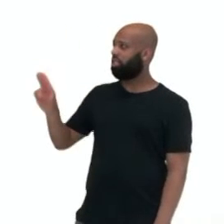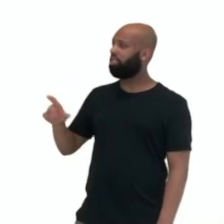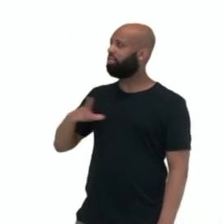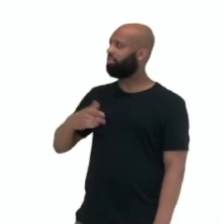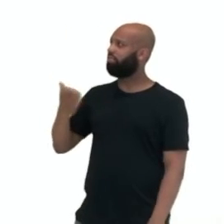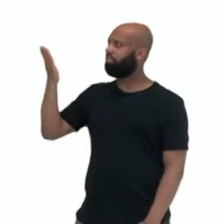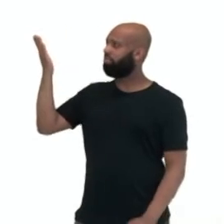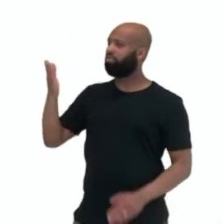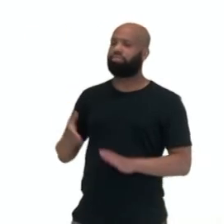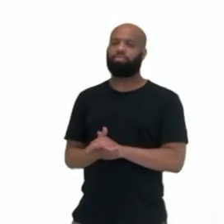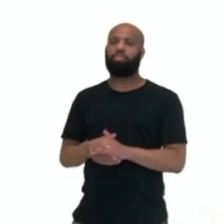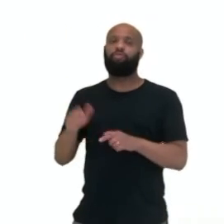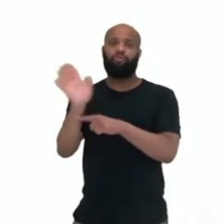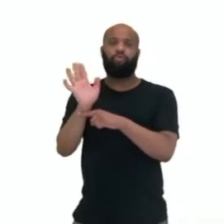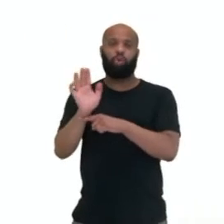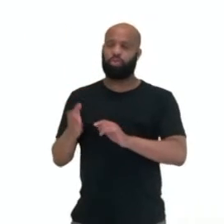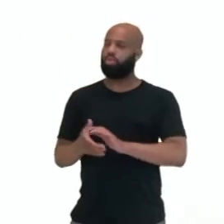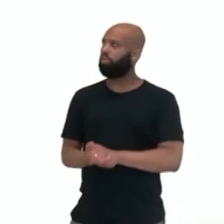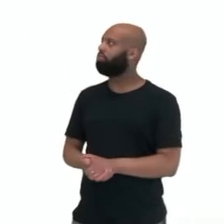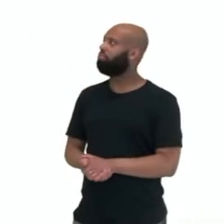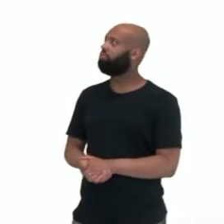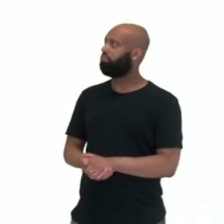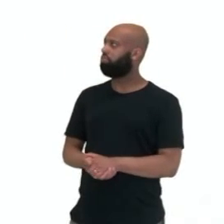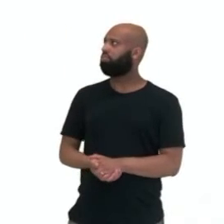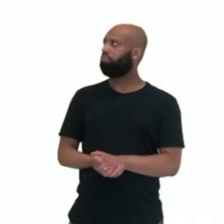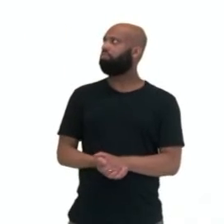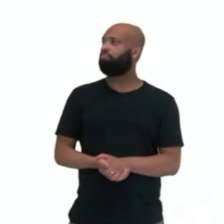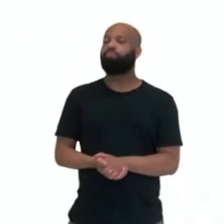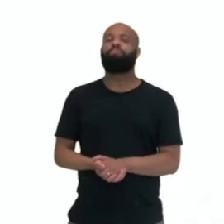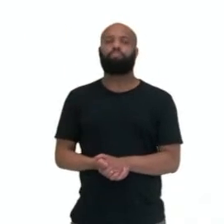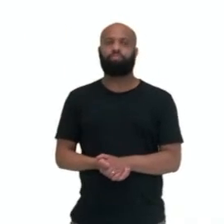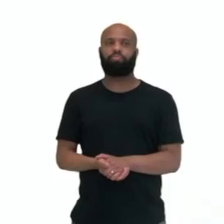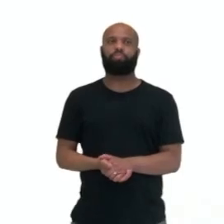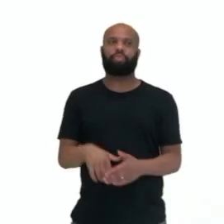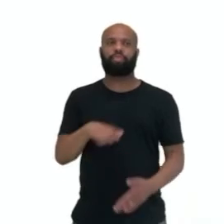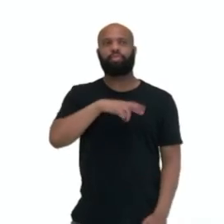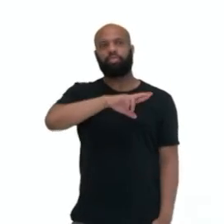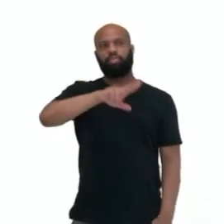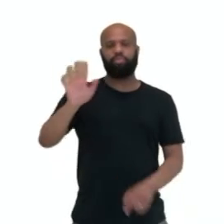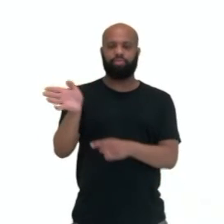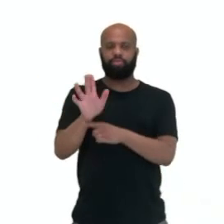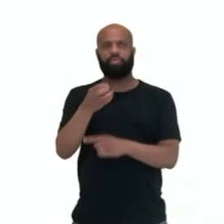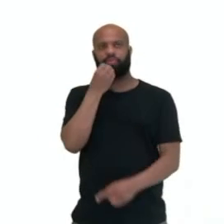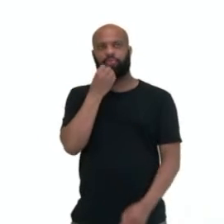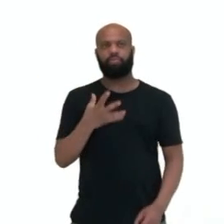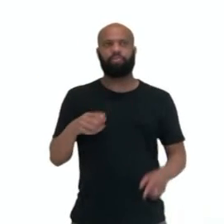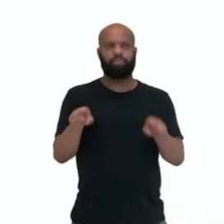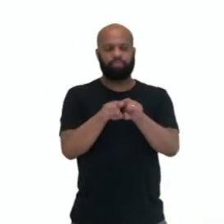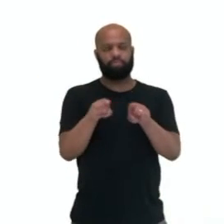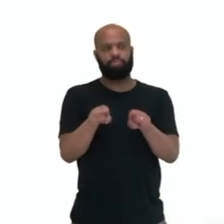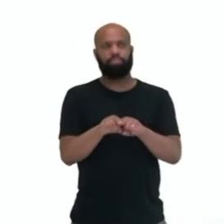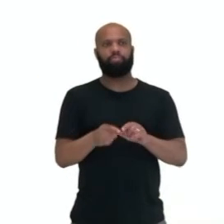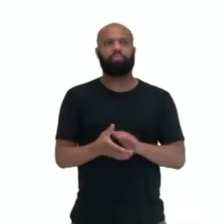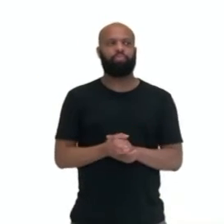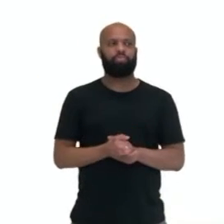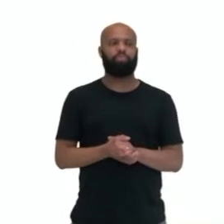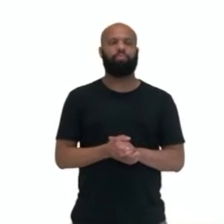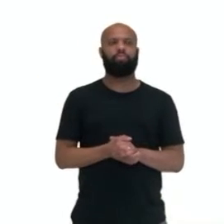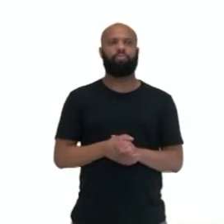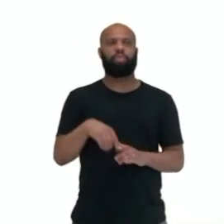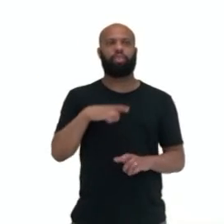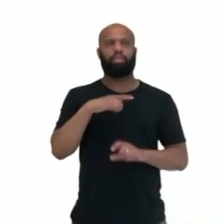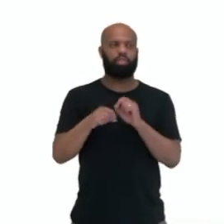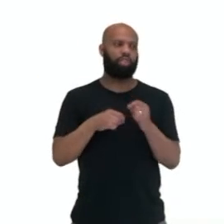3, 4, né? Tem vários filmes aqui para vocês assistirem, muito bons, né? Tanto as